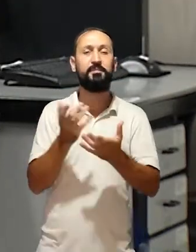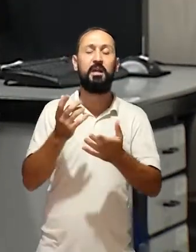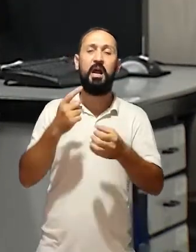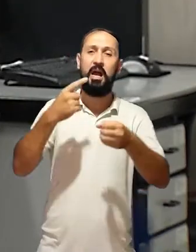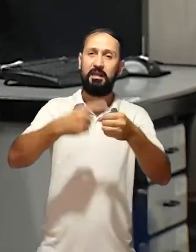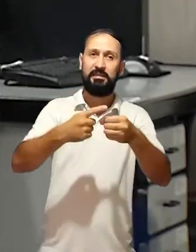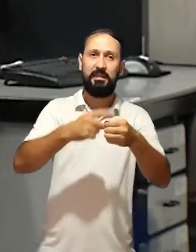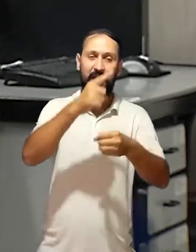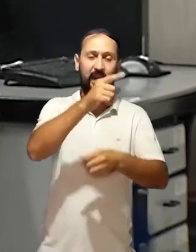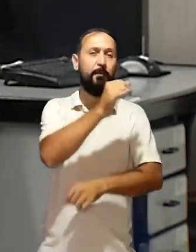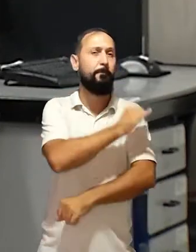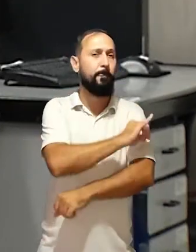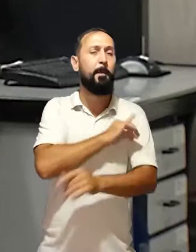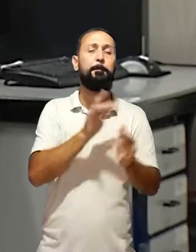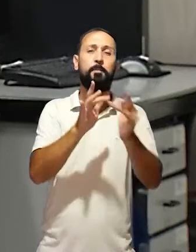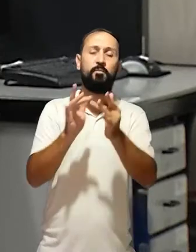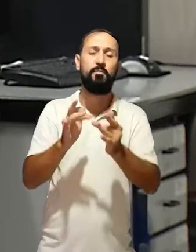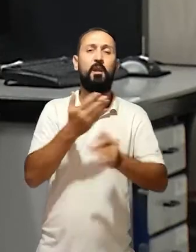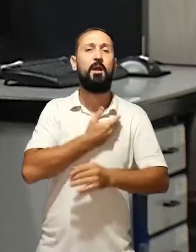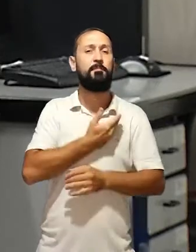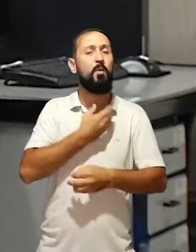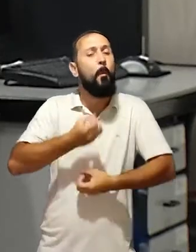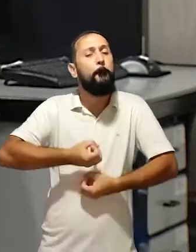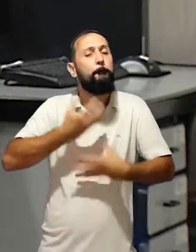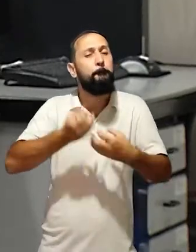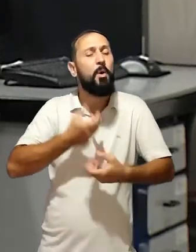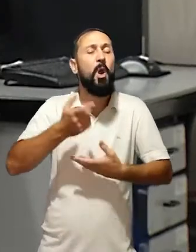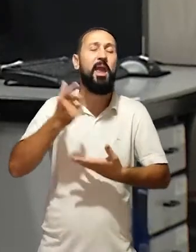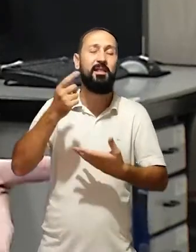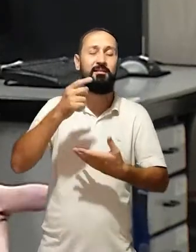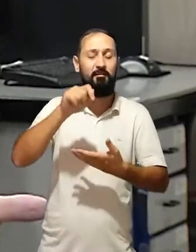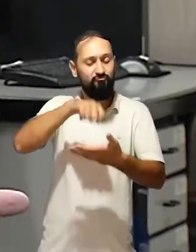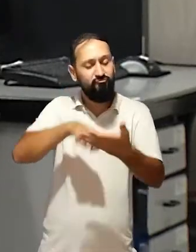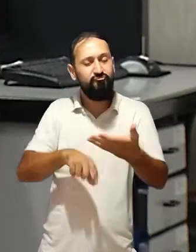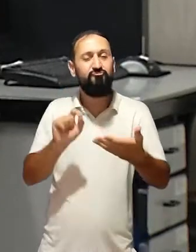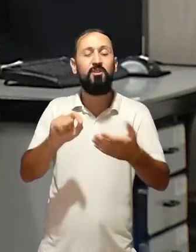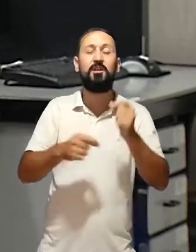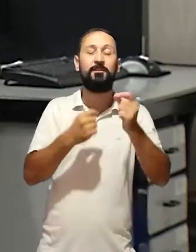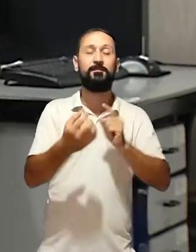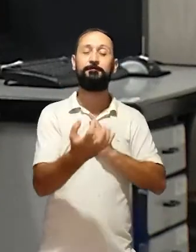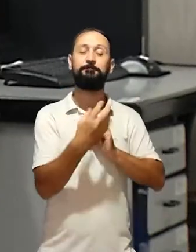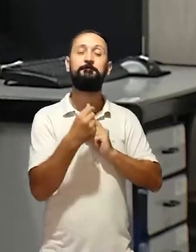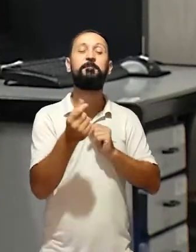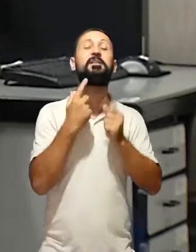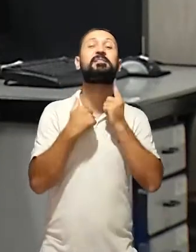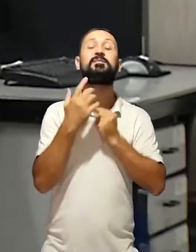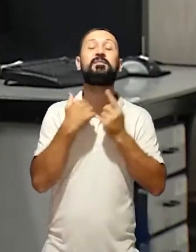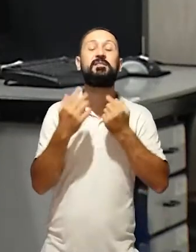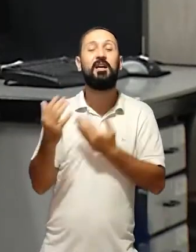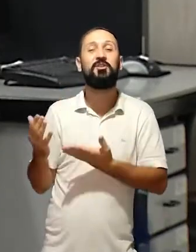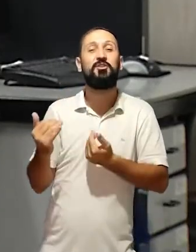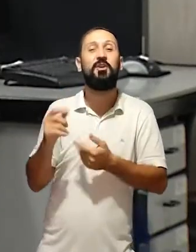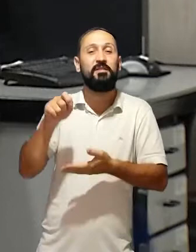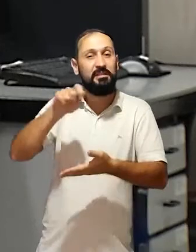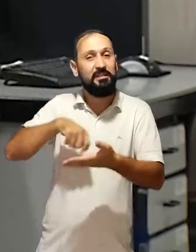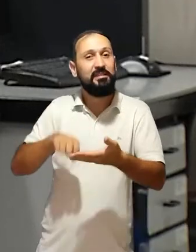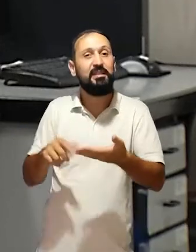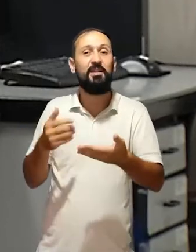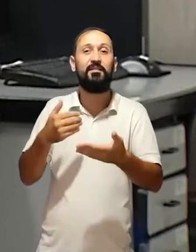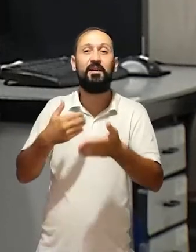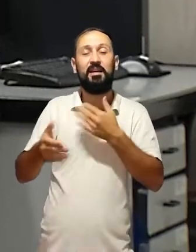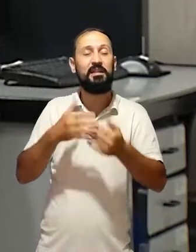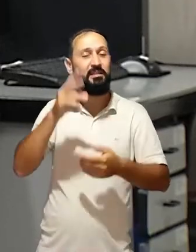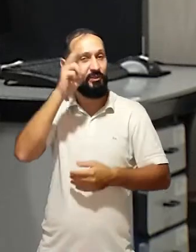Grande. Na Cidade Maravilhosa, você conviveu com amigos poetas e poeteiros, aflorando o desejo de adolescente